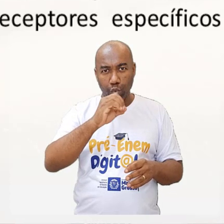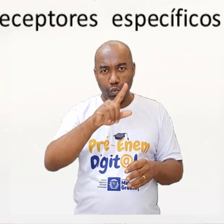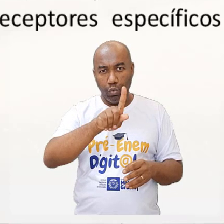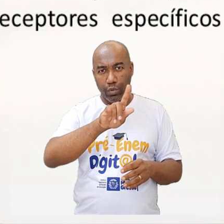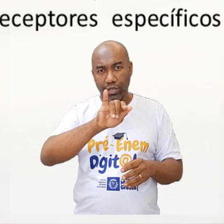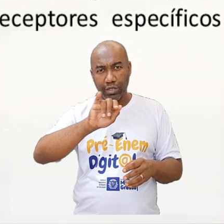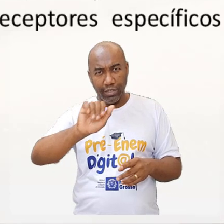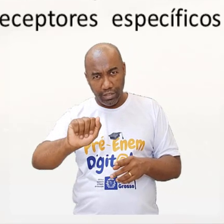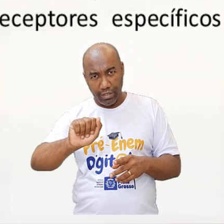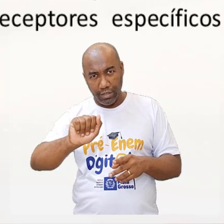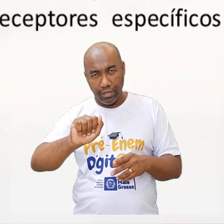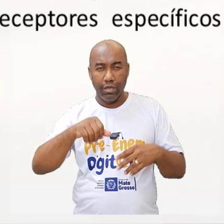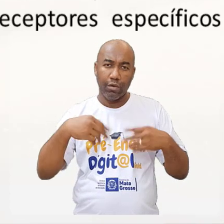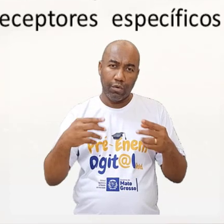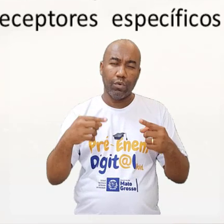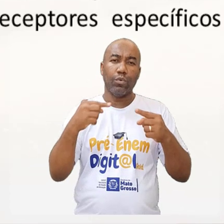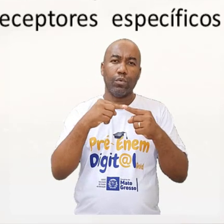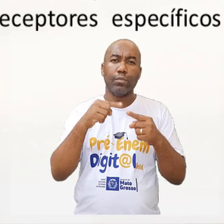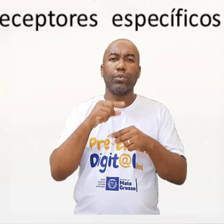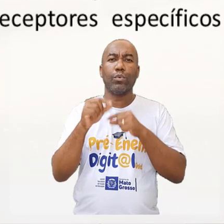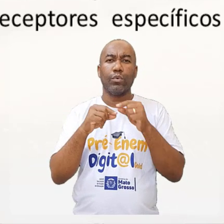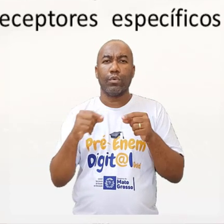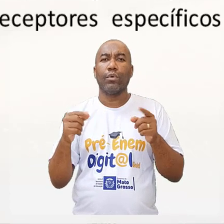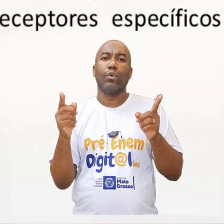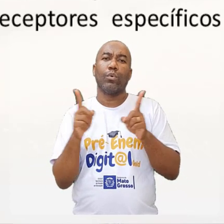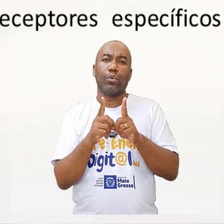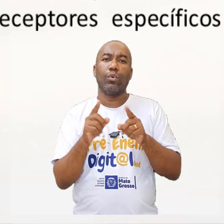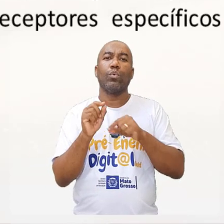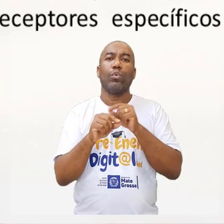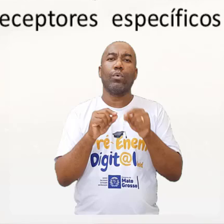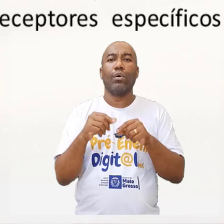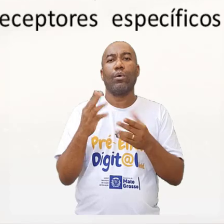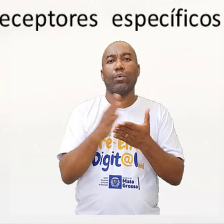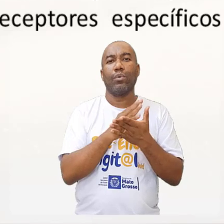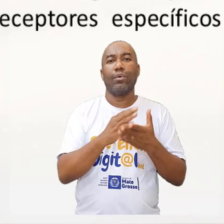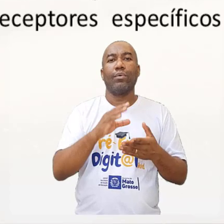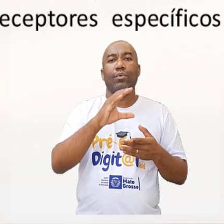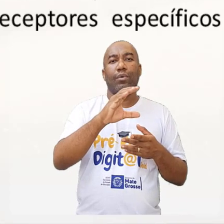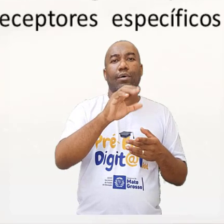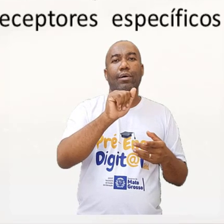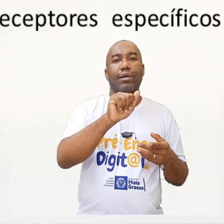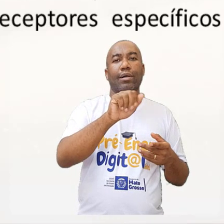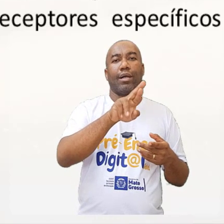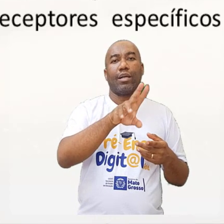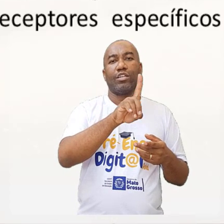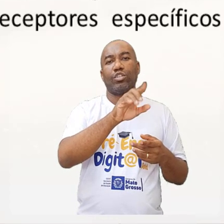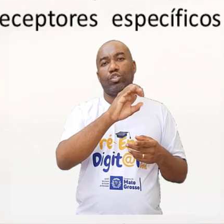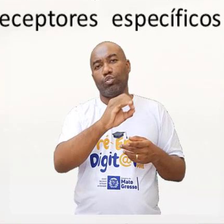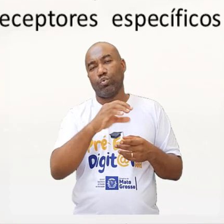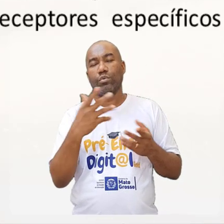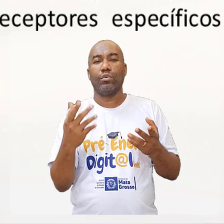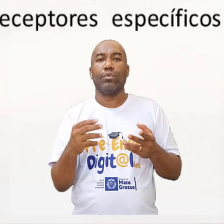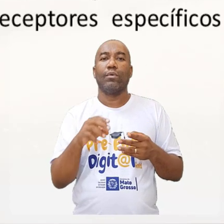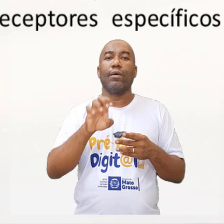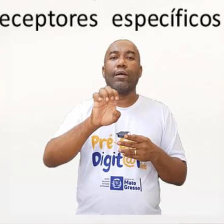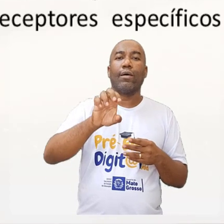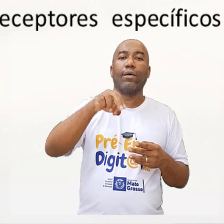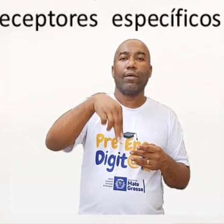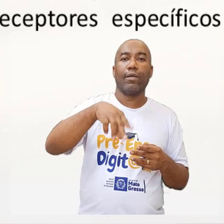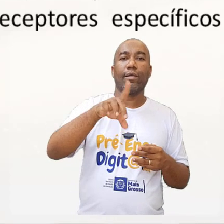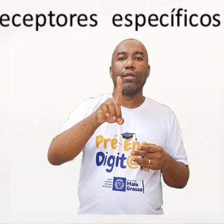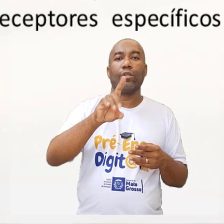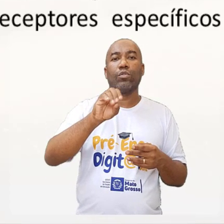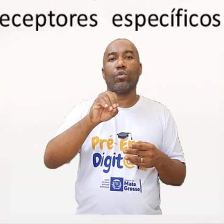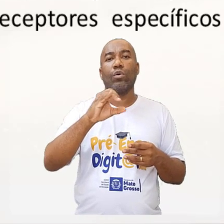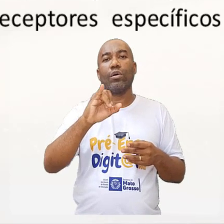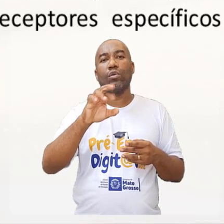endocrinologista. Só que na linguagem da medicina o pessoal gosta de resumir. O cardiologista virou cardio, né? O